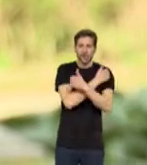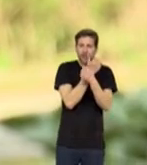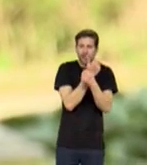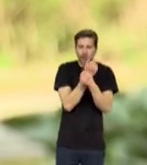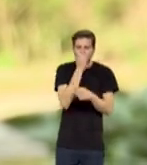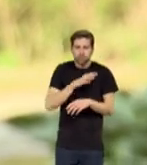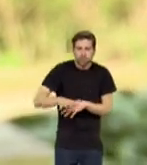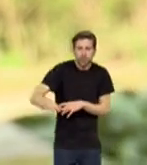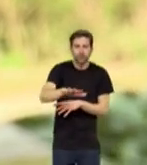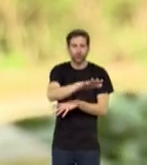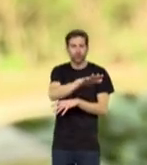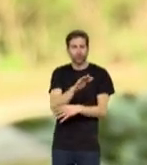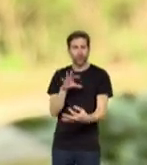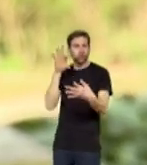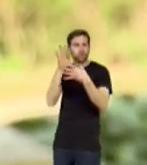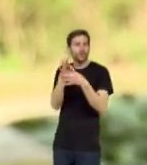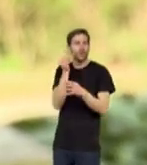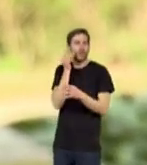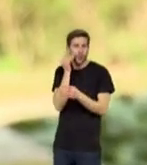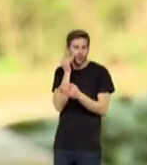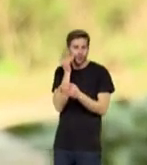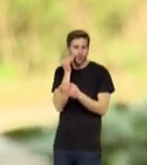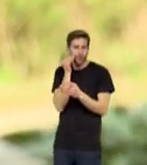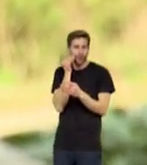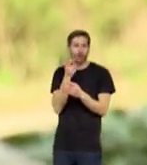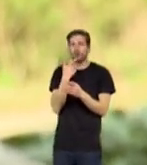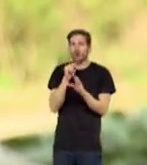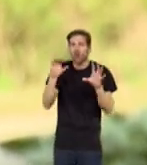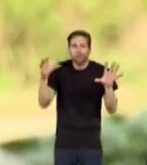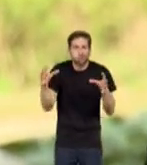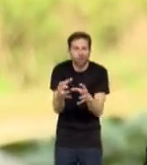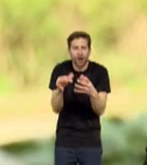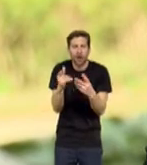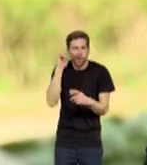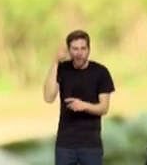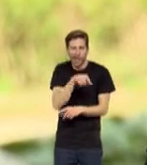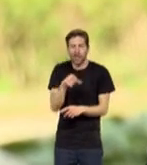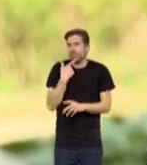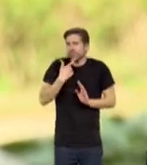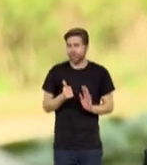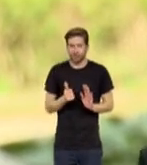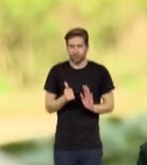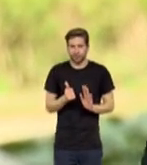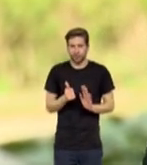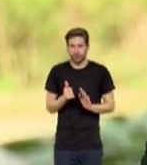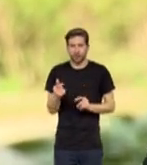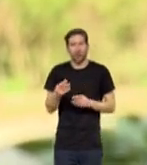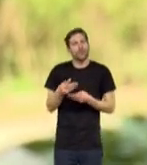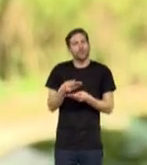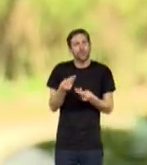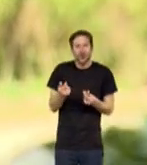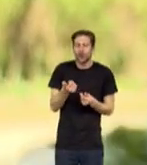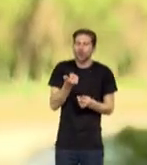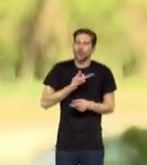cidades sem ficar, digamos, diminuída ou afetada na sua funcionalidade. E, portanto, isso é